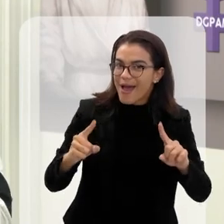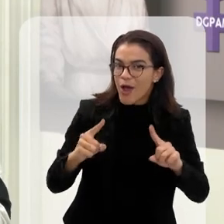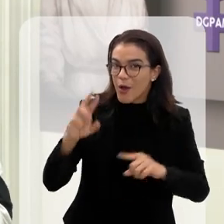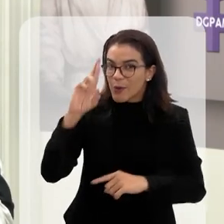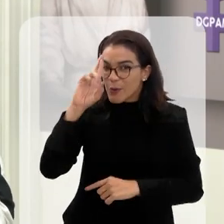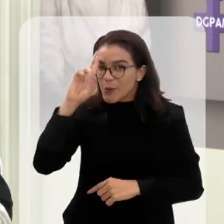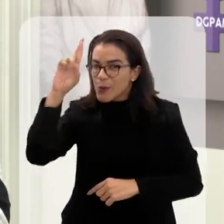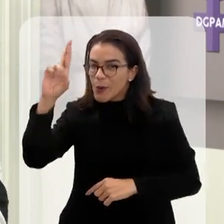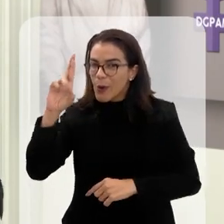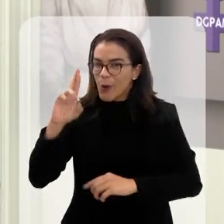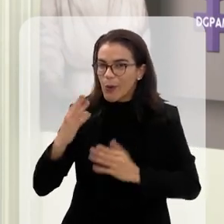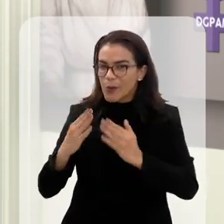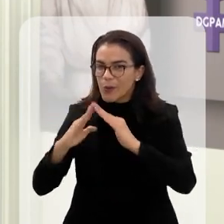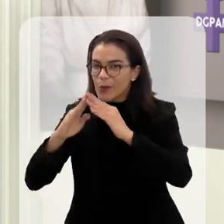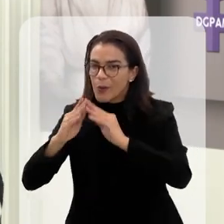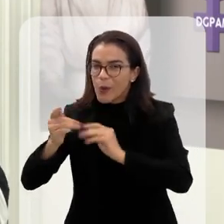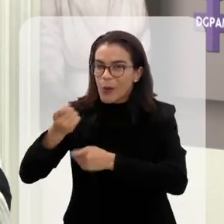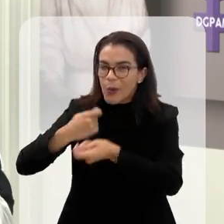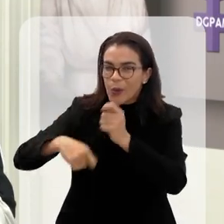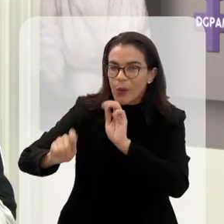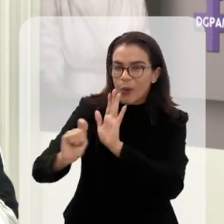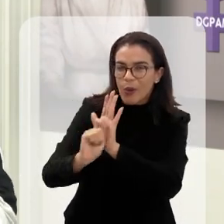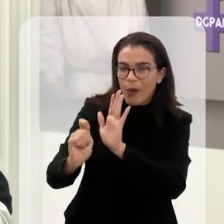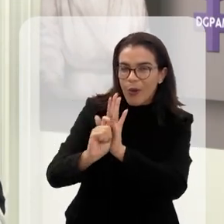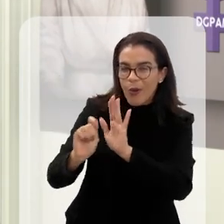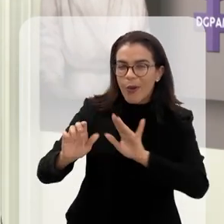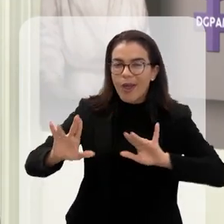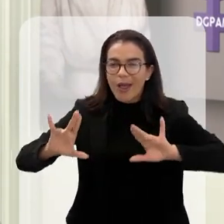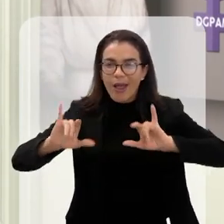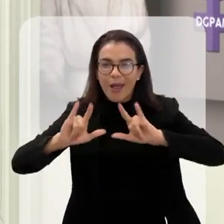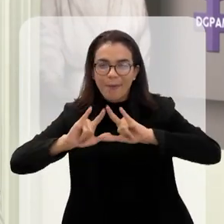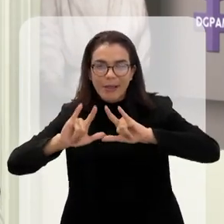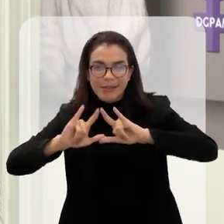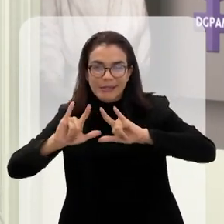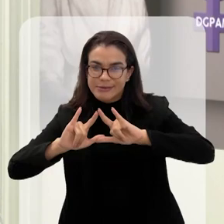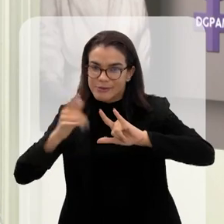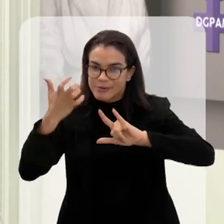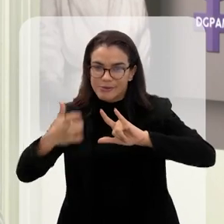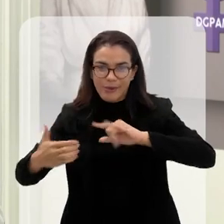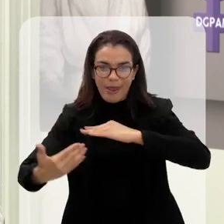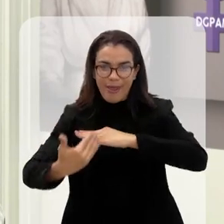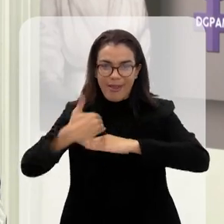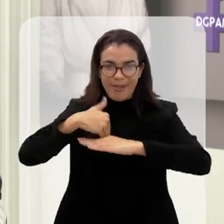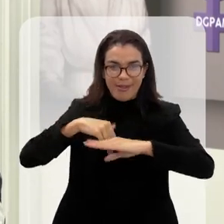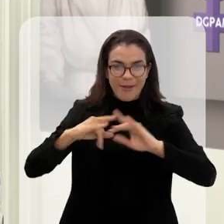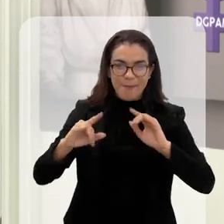o dono daquela comunidade, seja o tráfico, seja a milícia, ele não quer a polícia lá dentro.